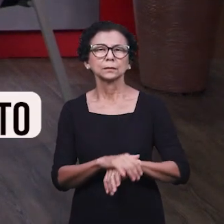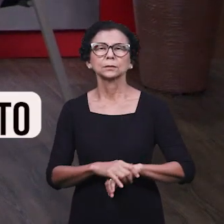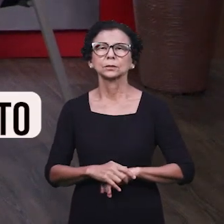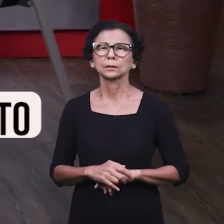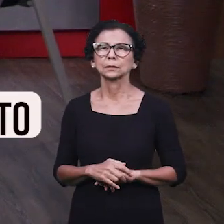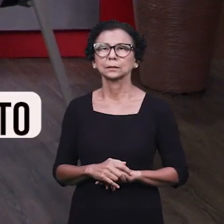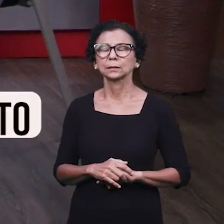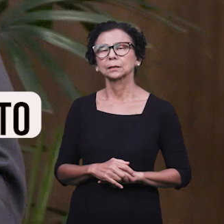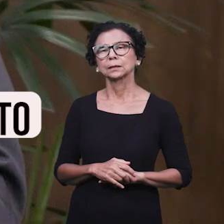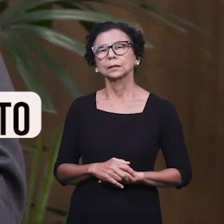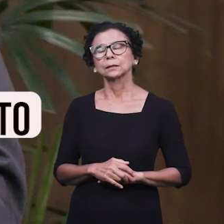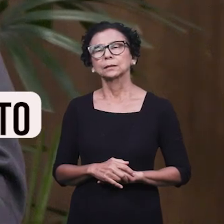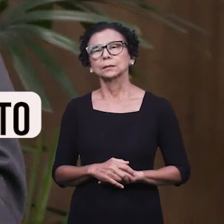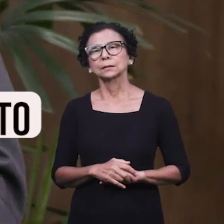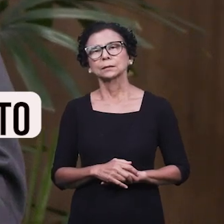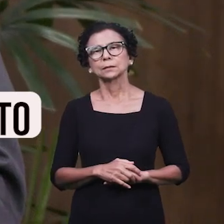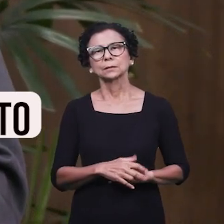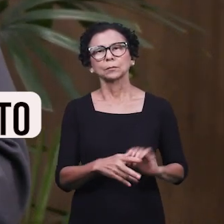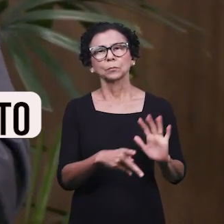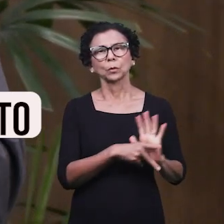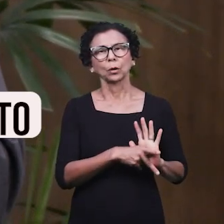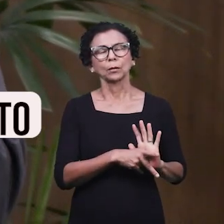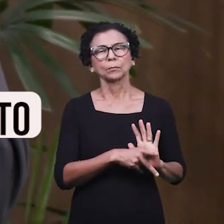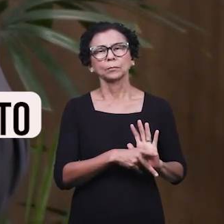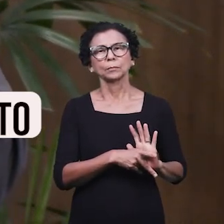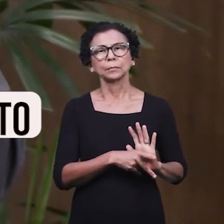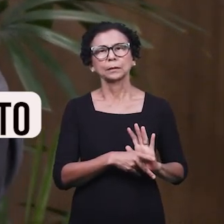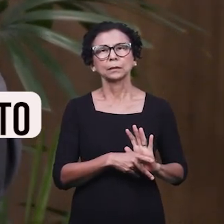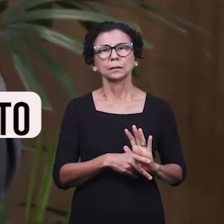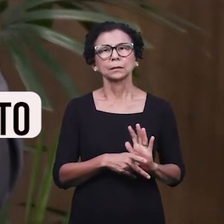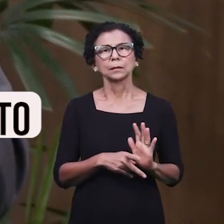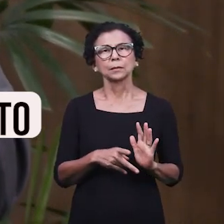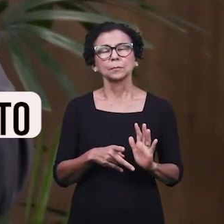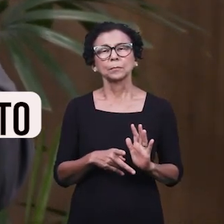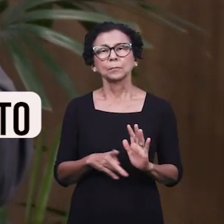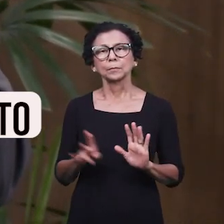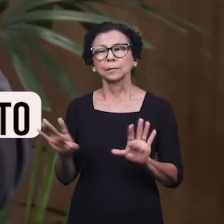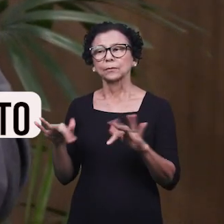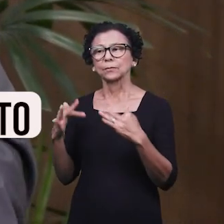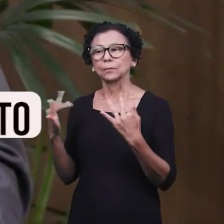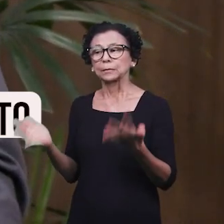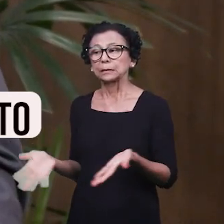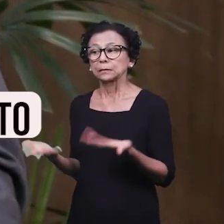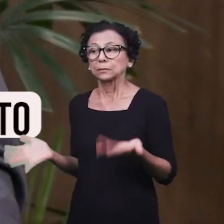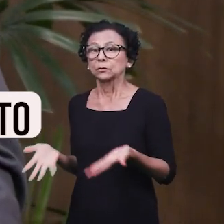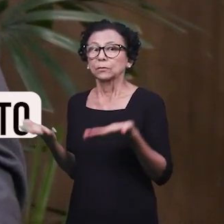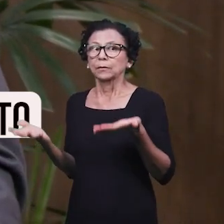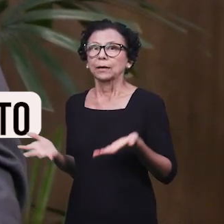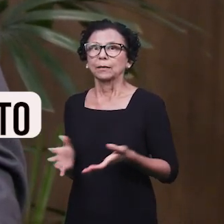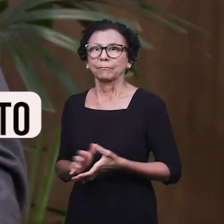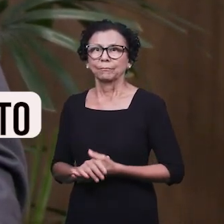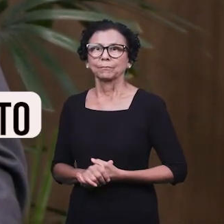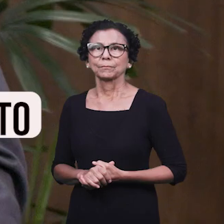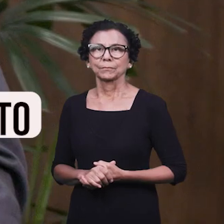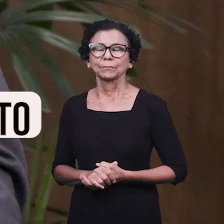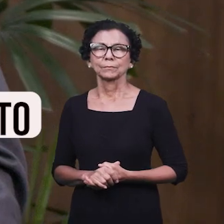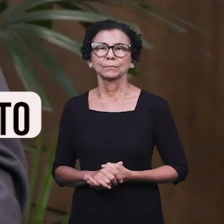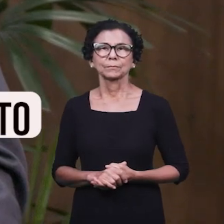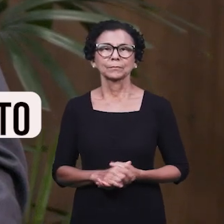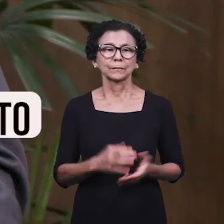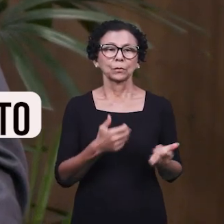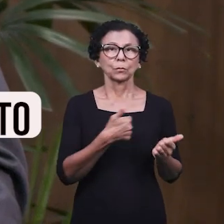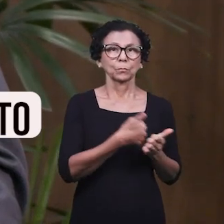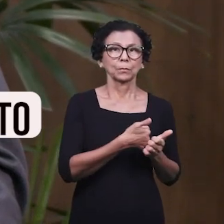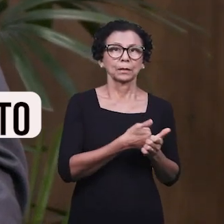escola adotar para incentivar os pais nesse acompanhamento? Tem algumas